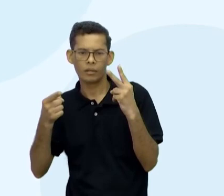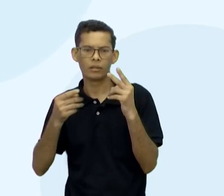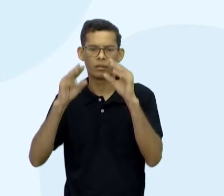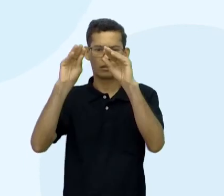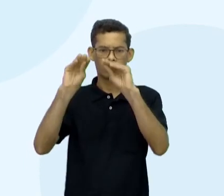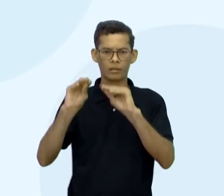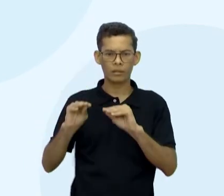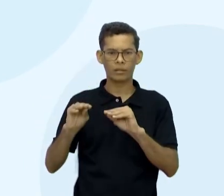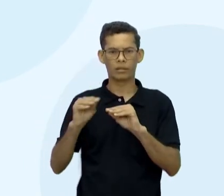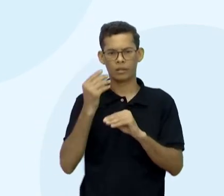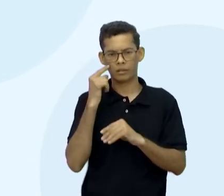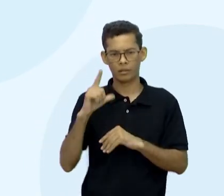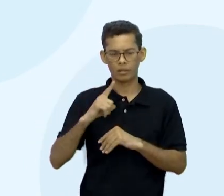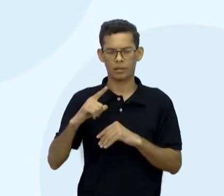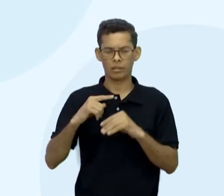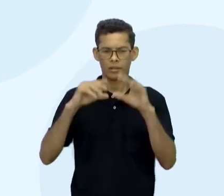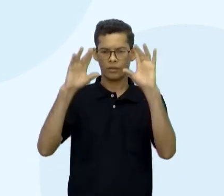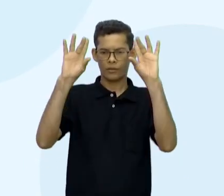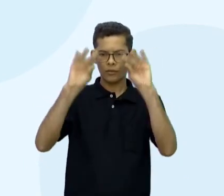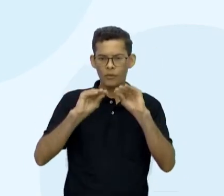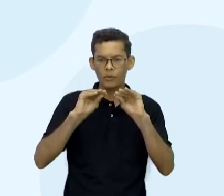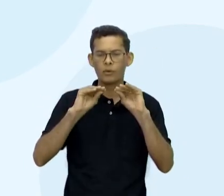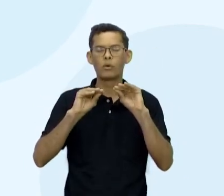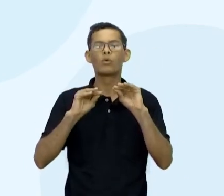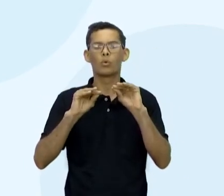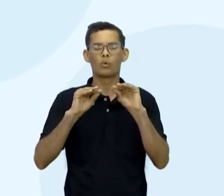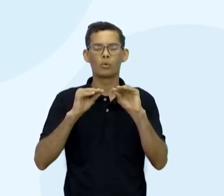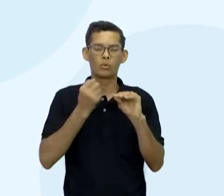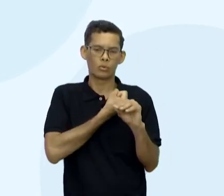o gzão tá aqui, a massa que tá aqui, ó,